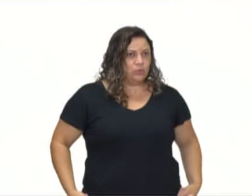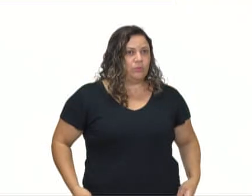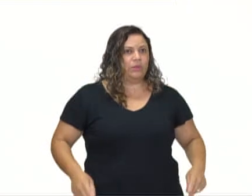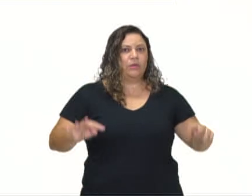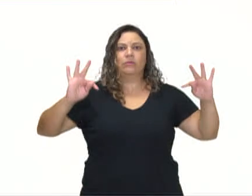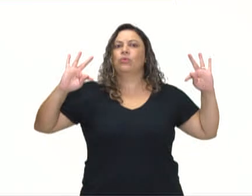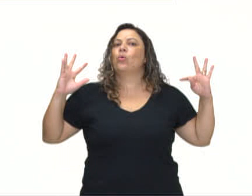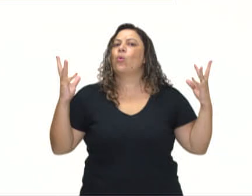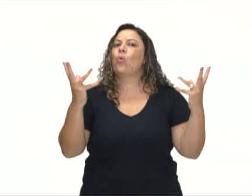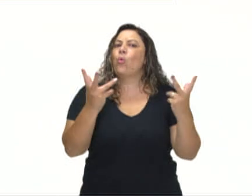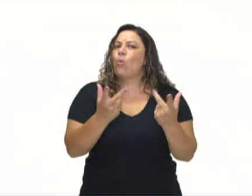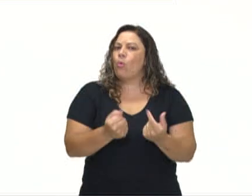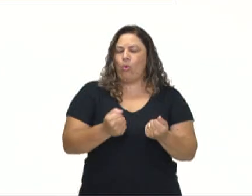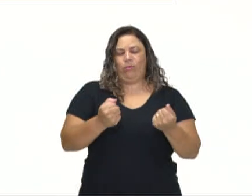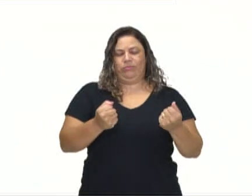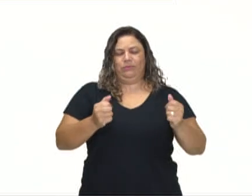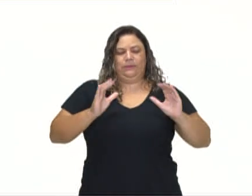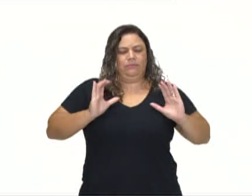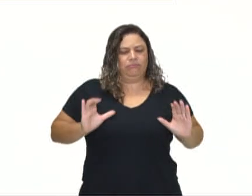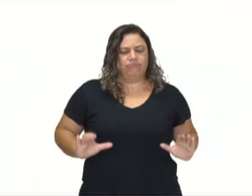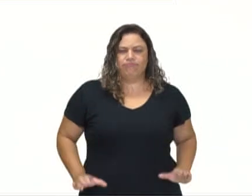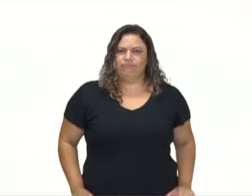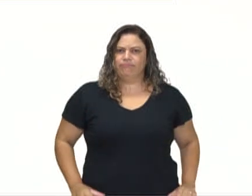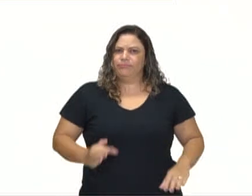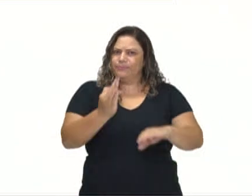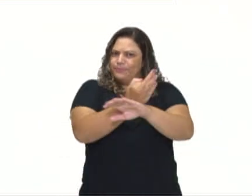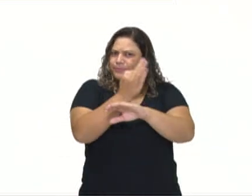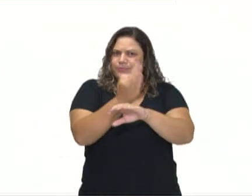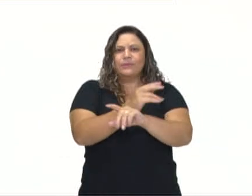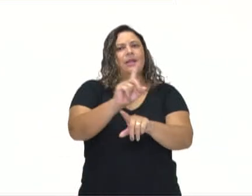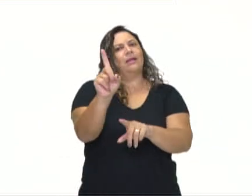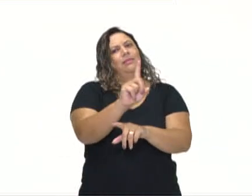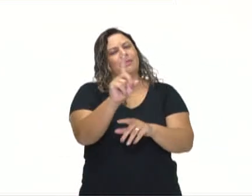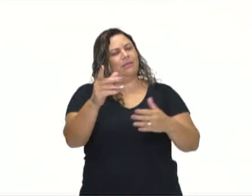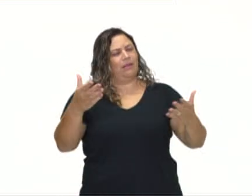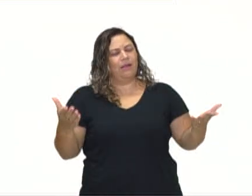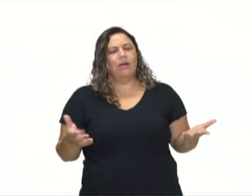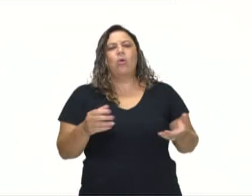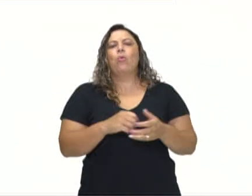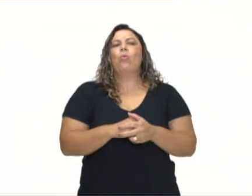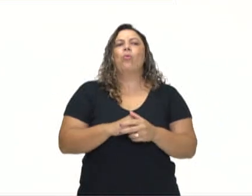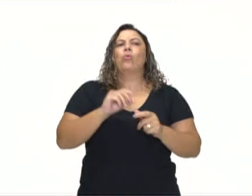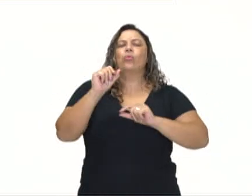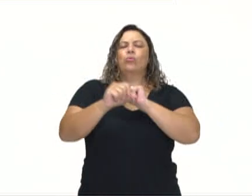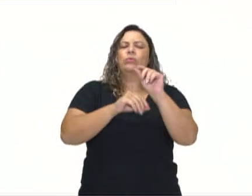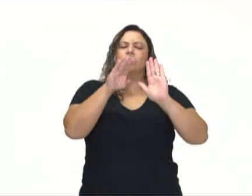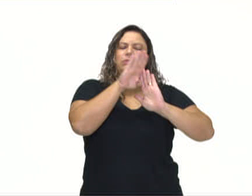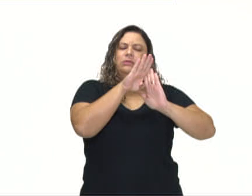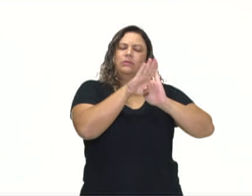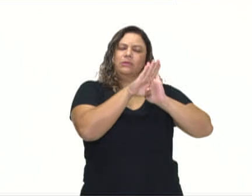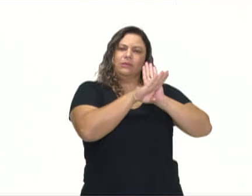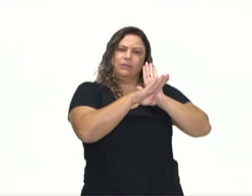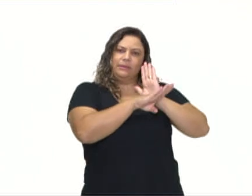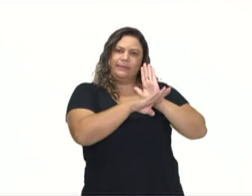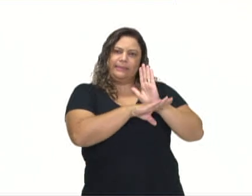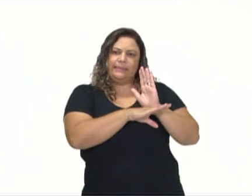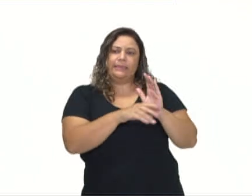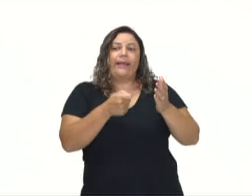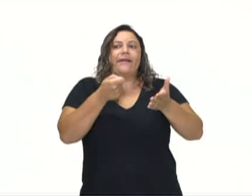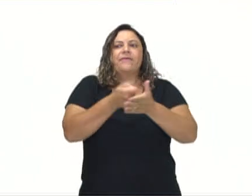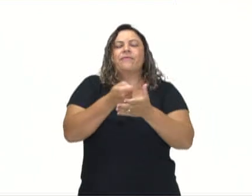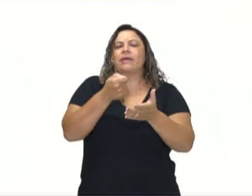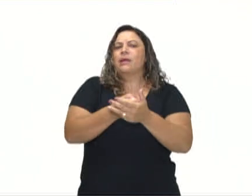as posturas são toleráveis. O que estabelece esse critério a partir do qual devemos ou não tolerar uma